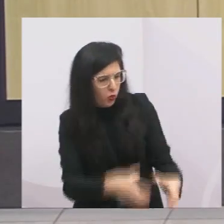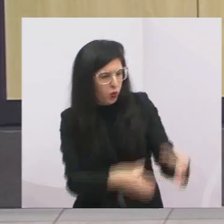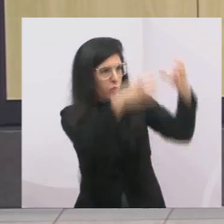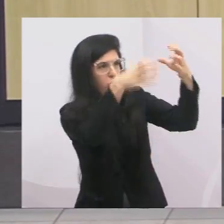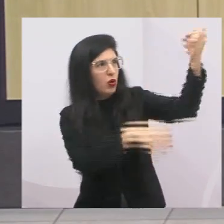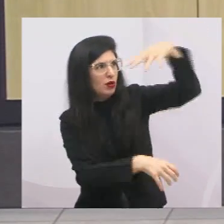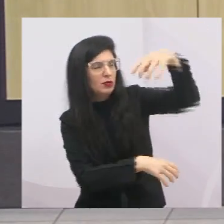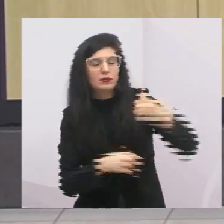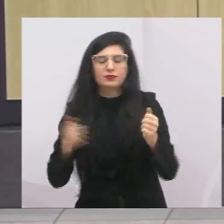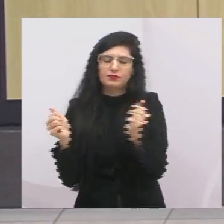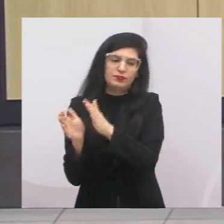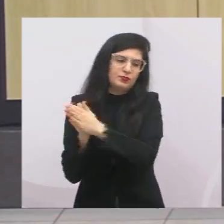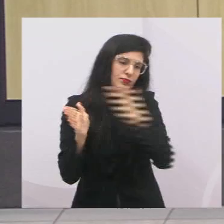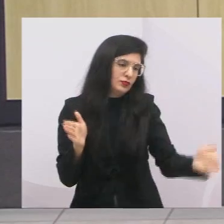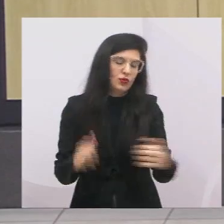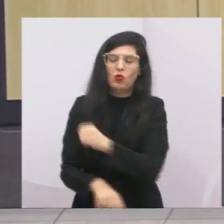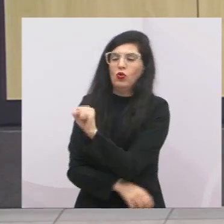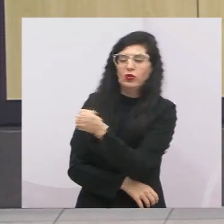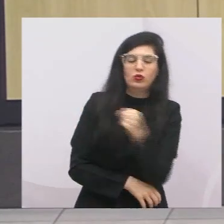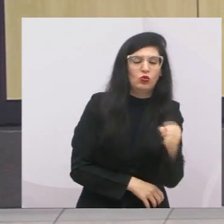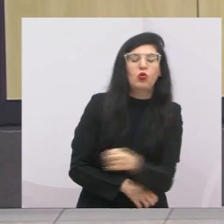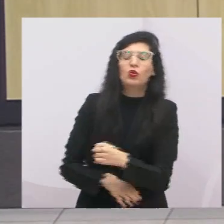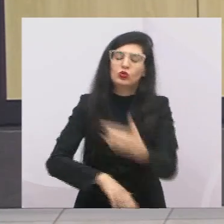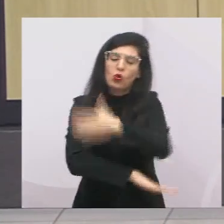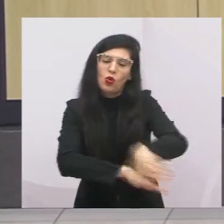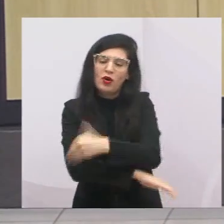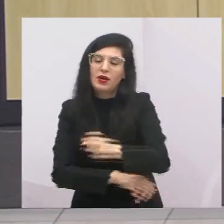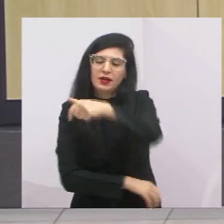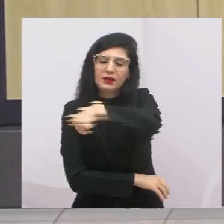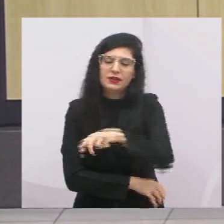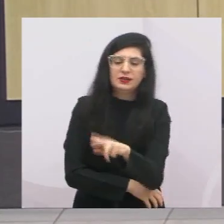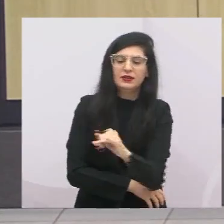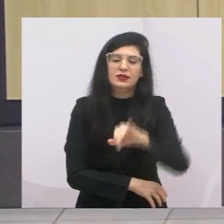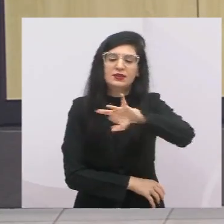número 88 da rua Quiririm, no bairro Cidade Salvador, em